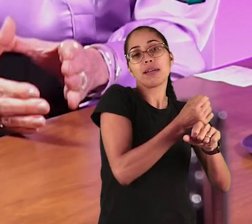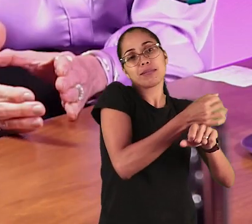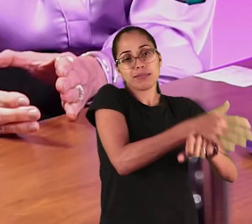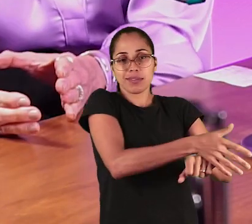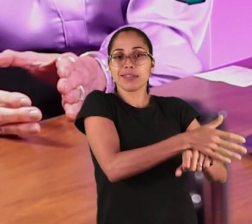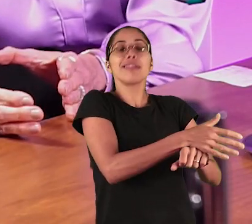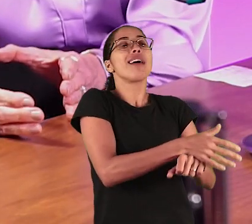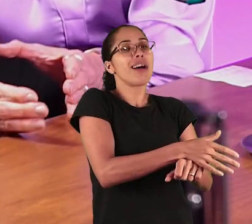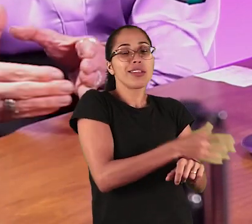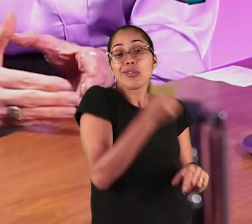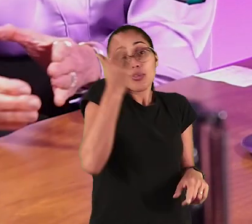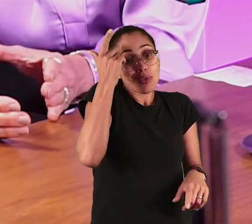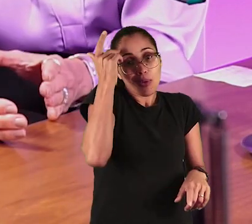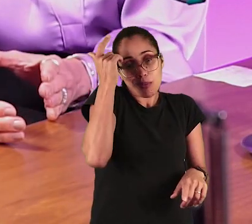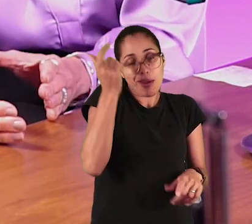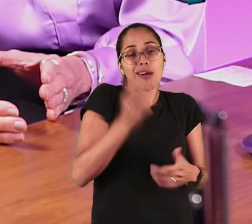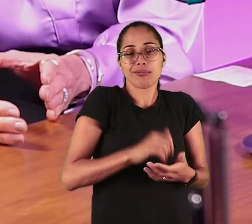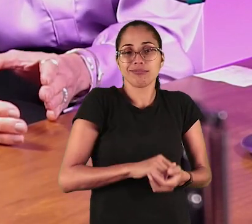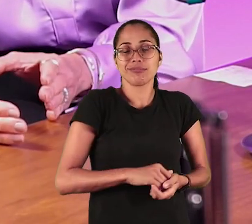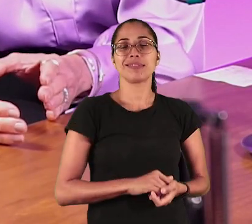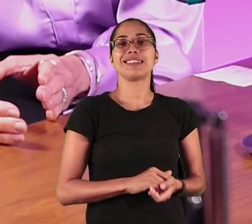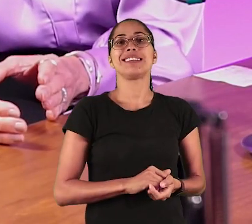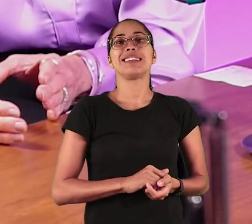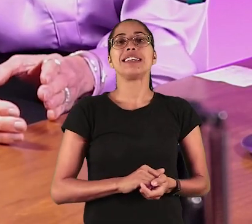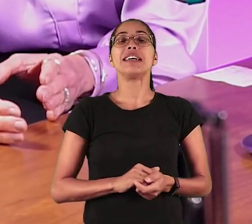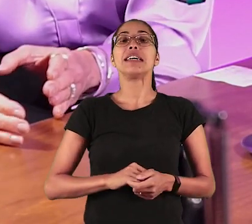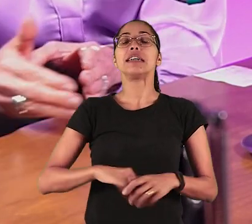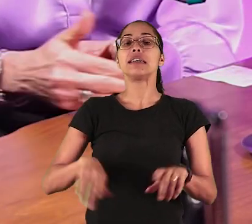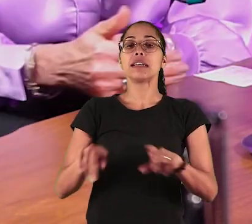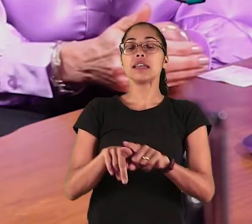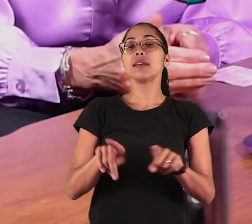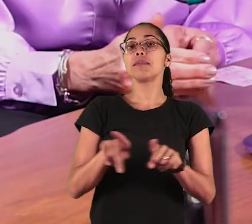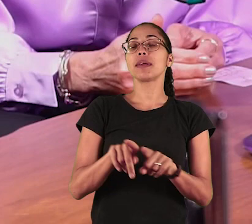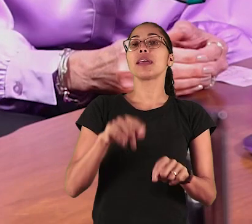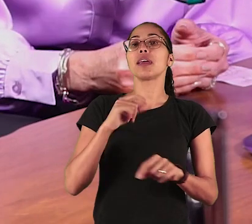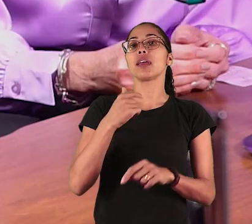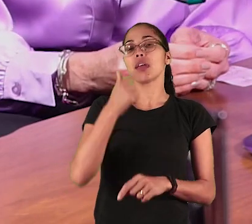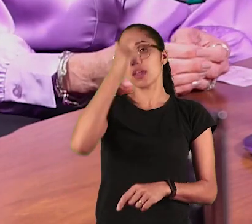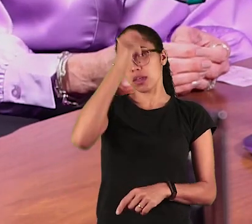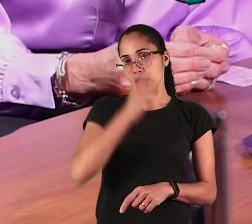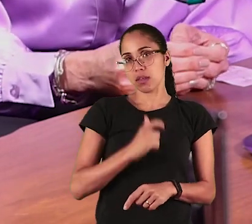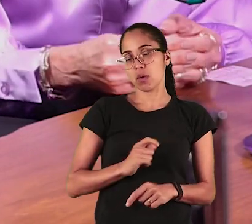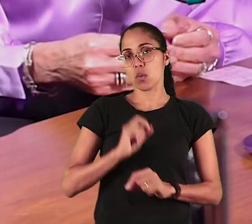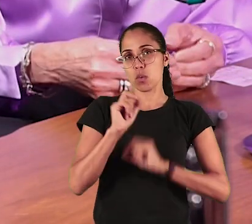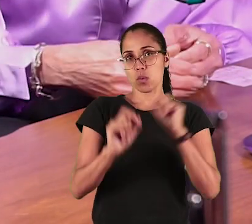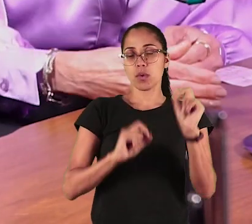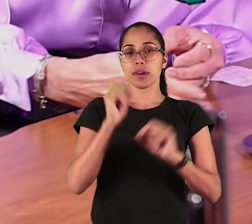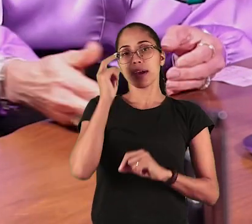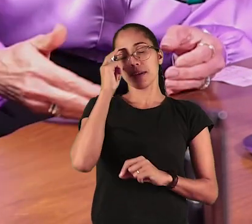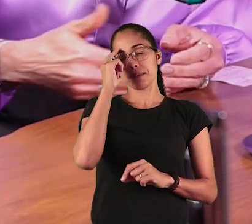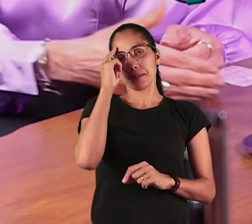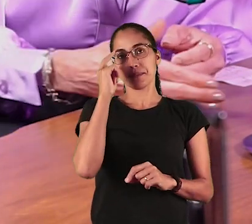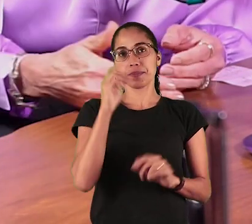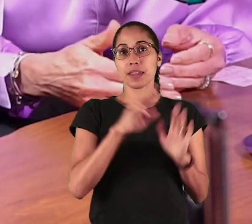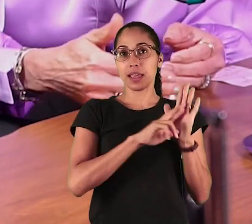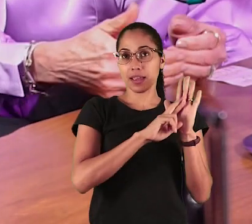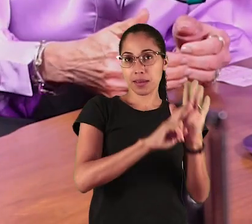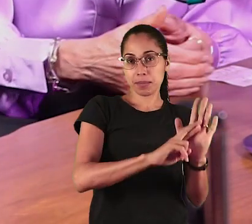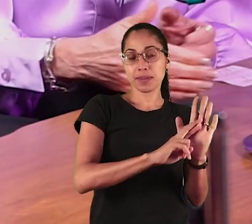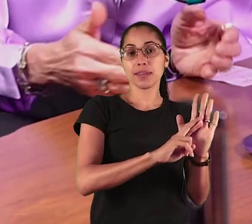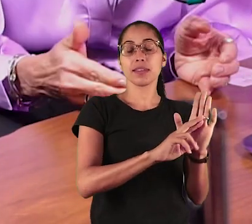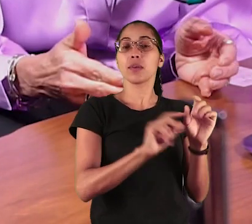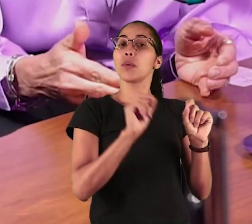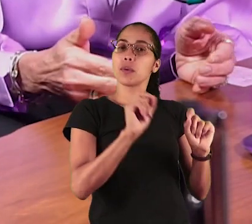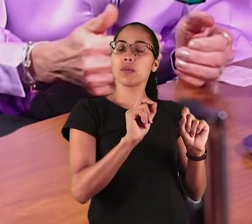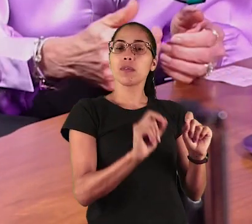isso não seja tão não fosse tão natural naquele momento né Eu também tive como como minha referência